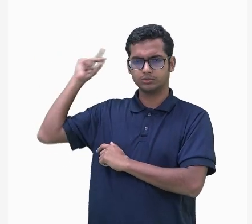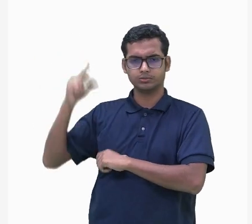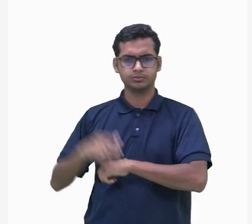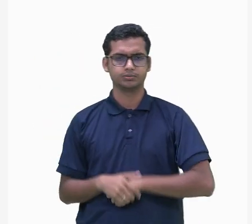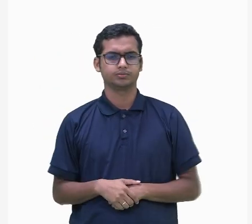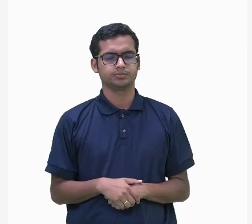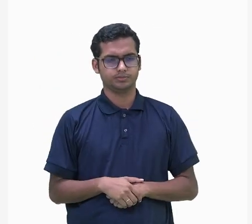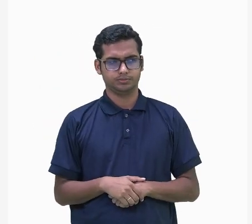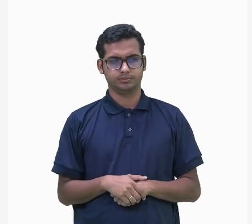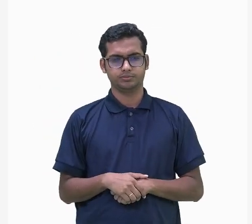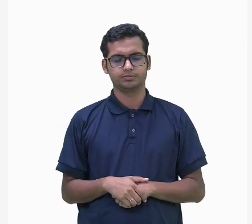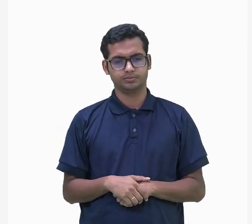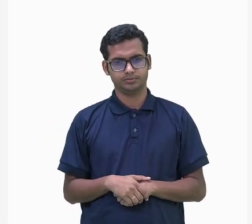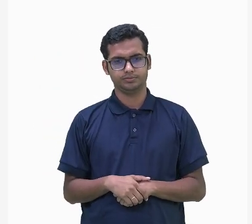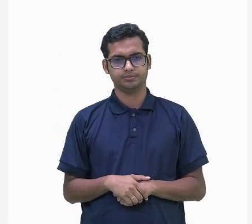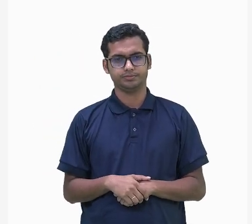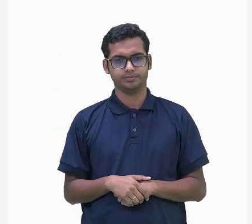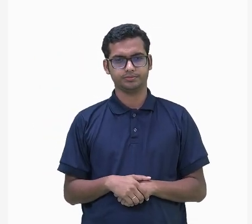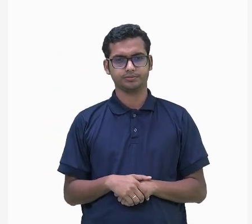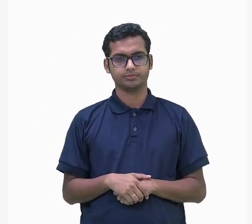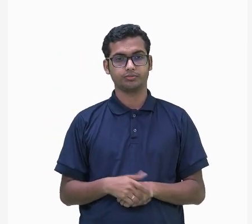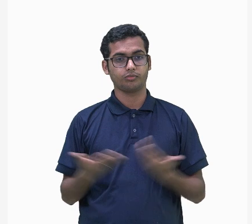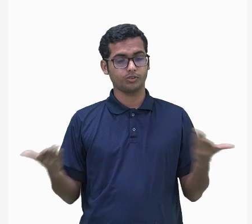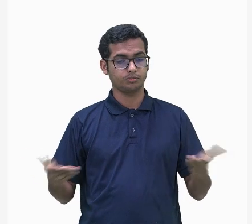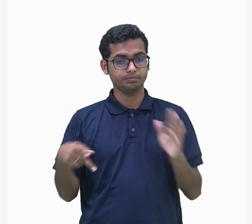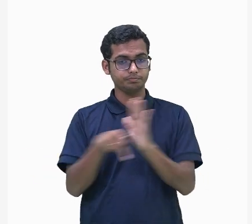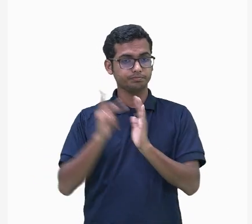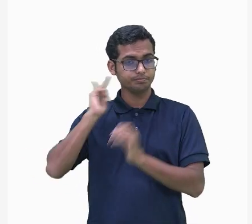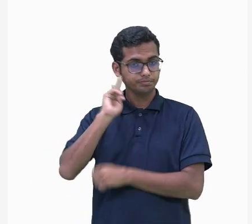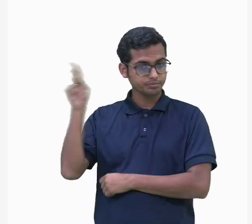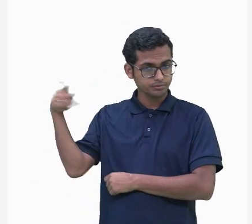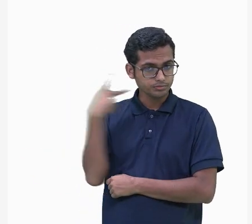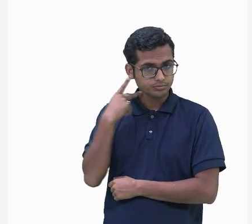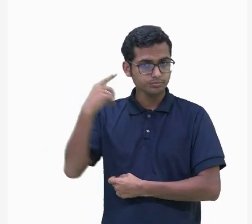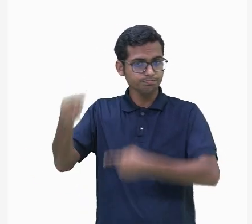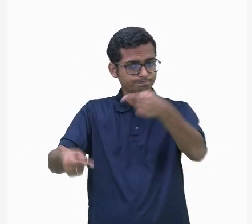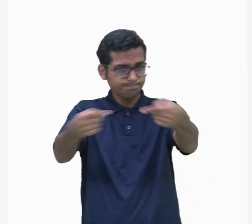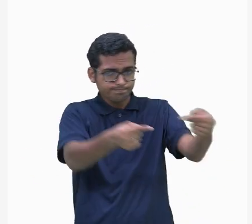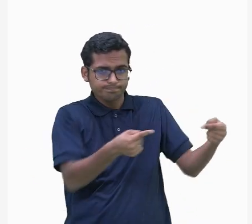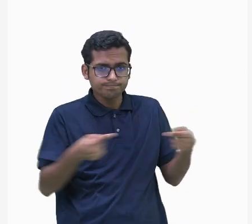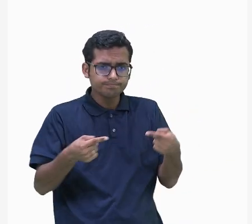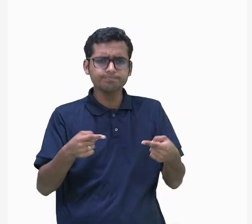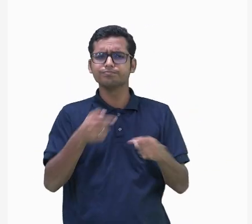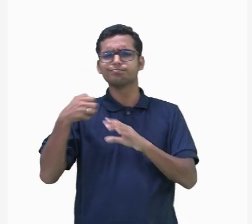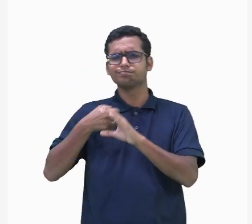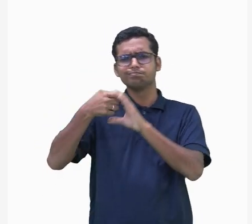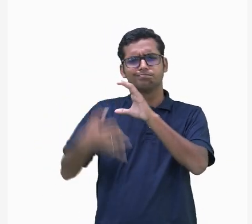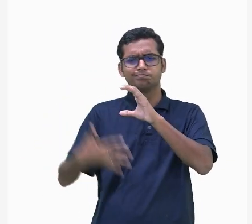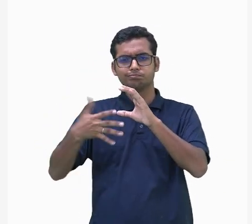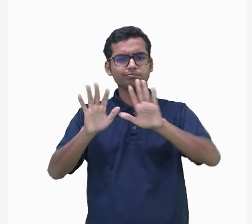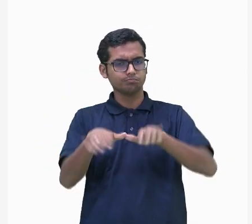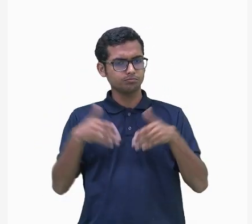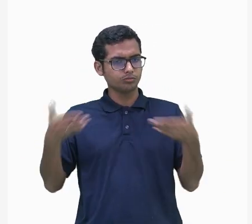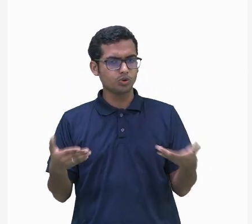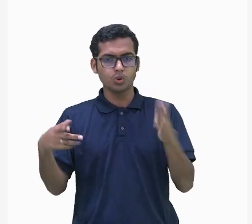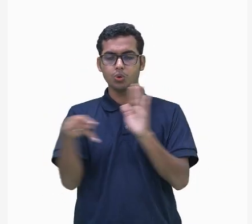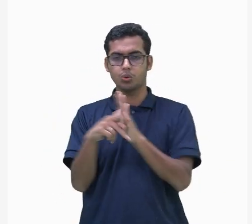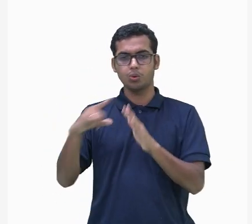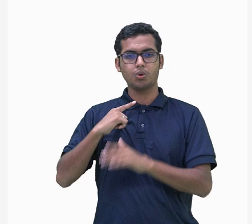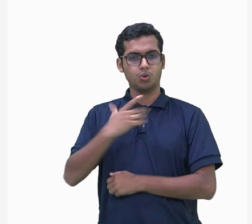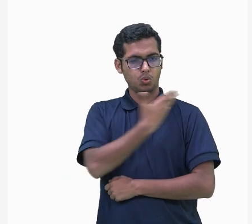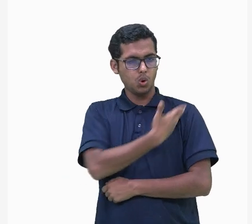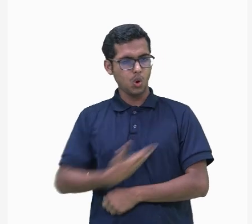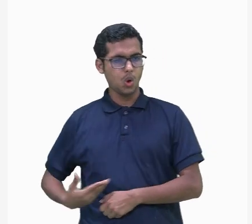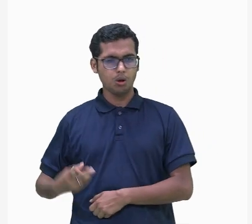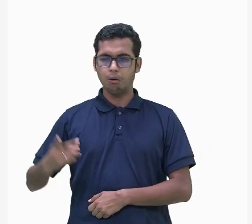lá. No âmbito político, qual era a característica do antigo